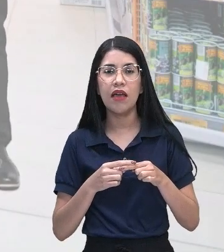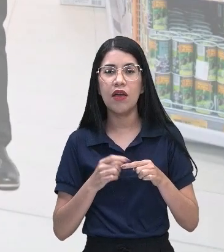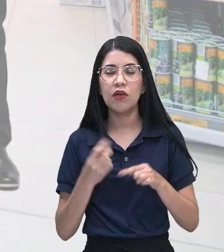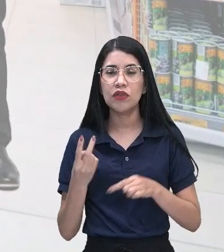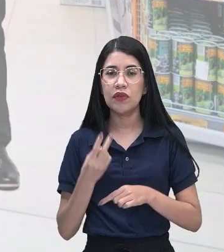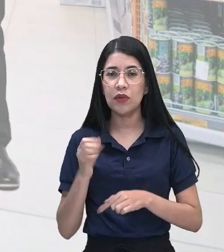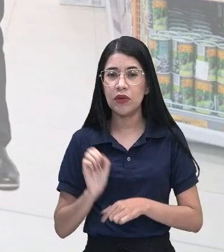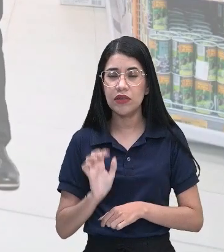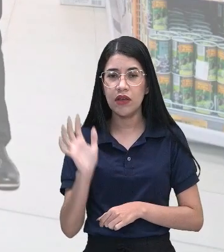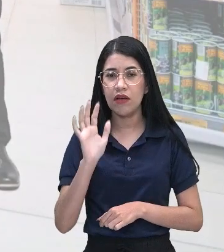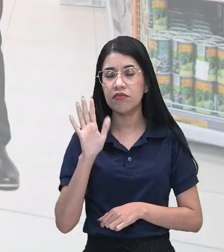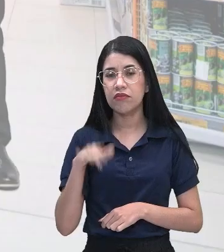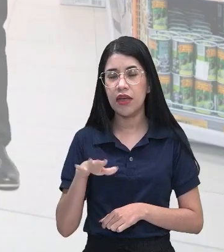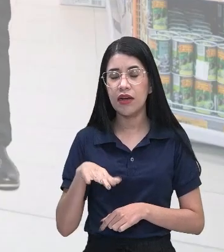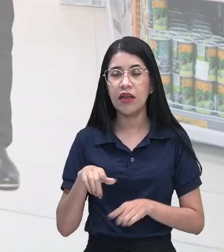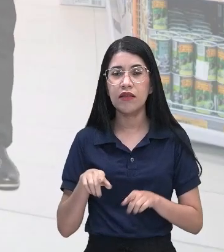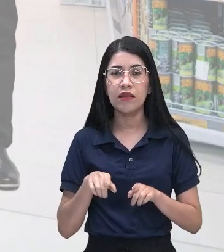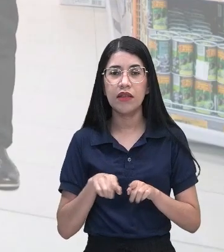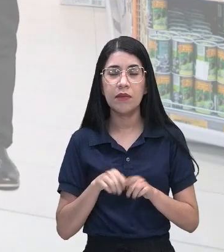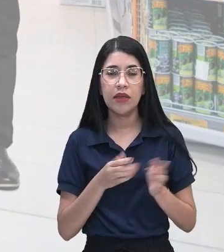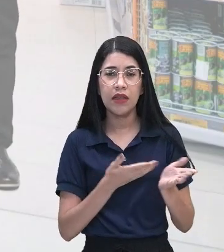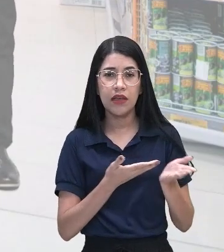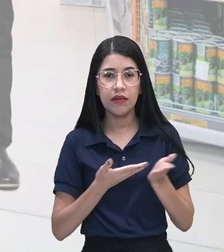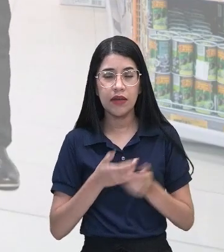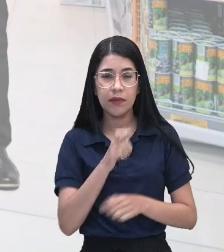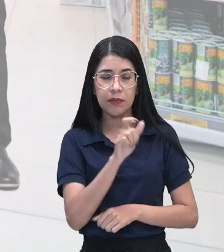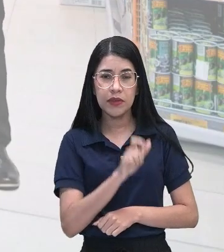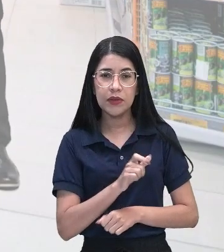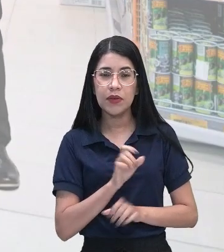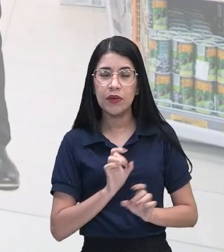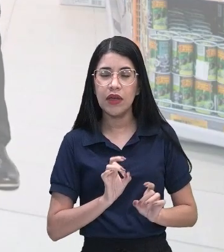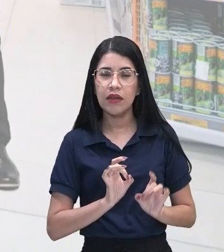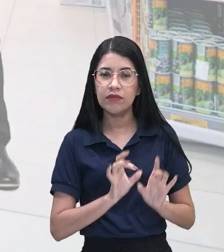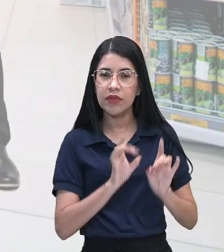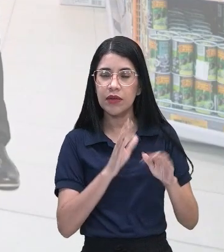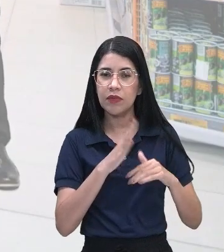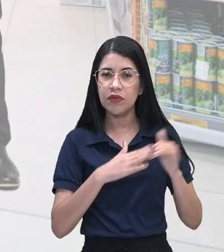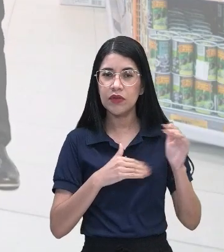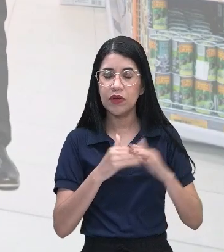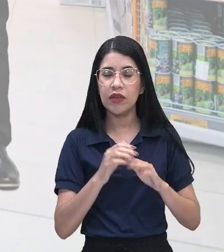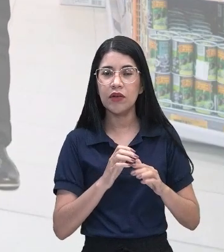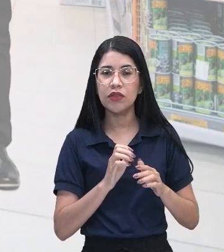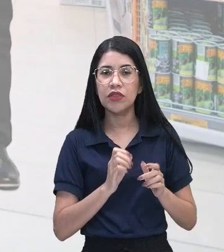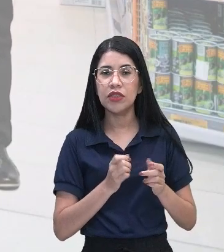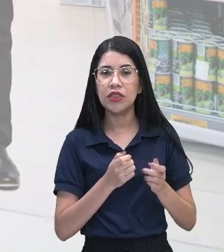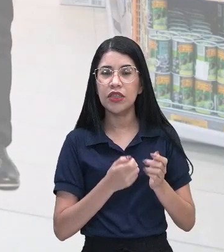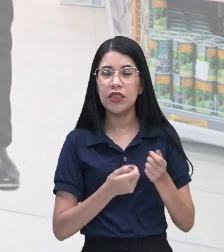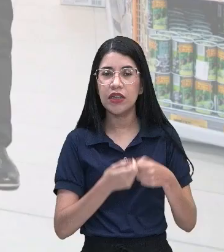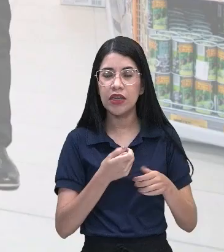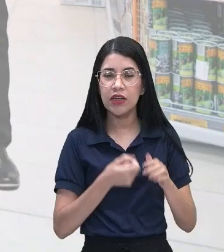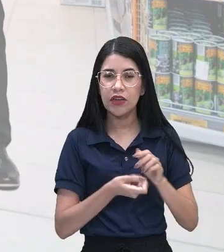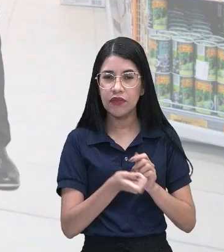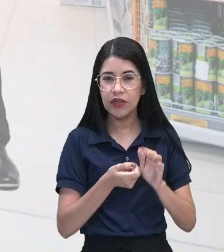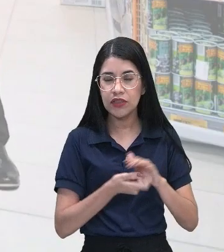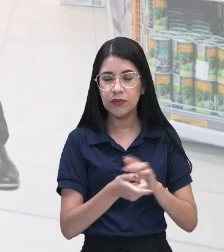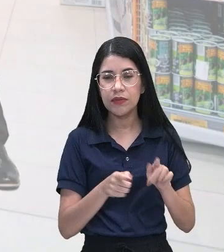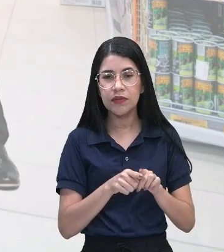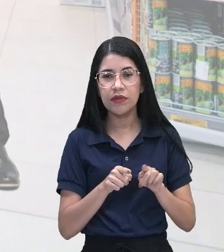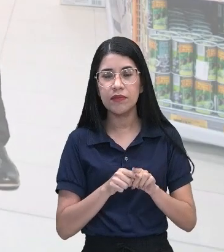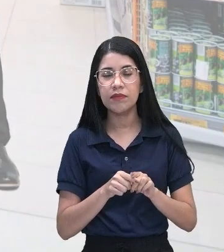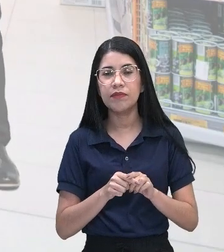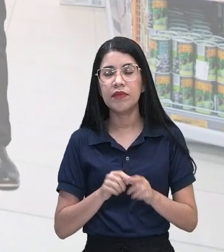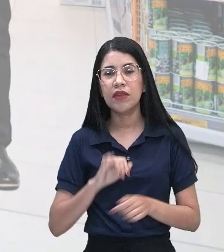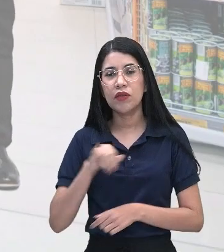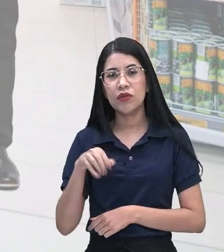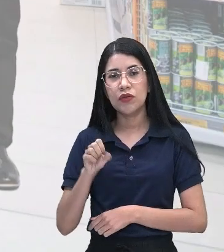ou diminuem, eu tenho aqui ao meu lado um convidado especial, que ele é especialista em investimento, Josué. Seja bem-vindo, viu? Muito obrigado,